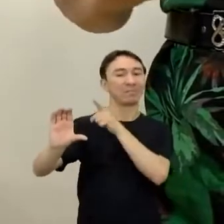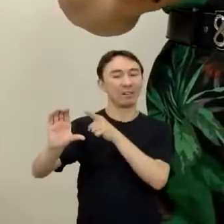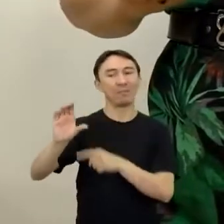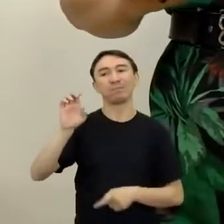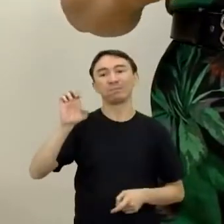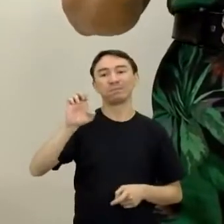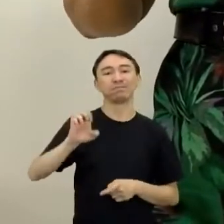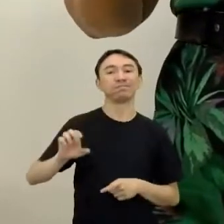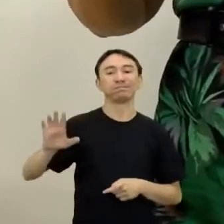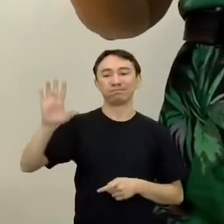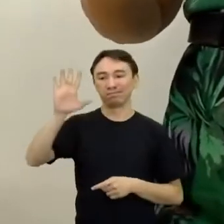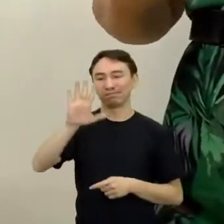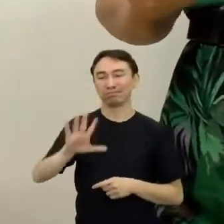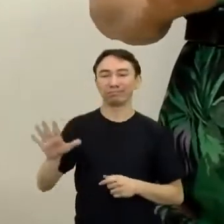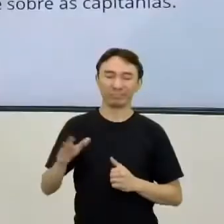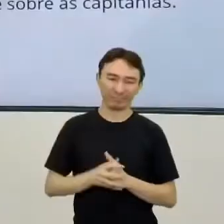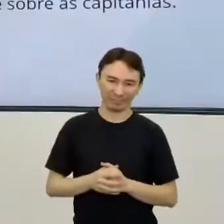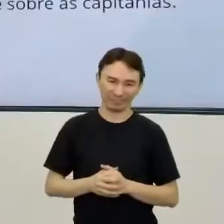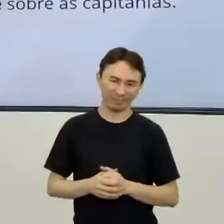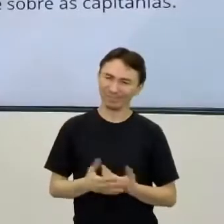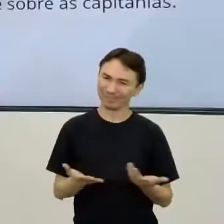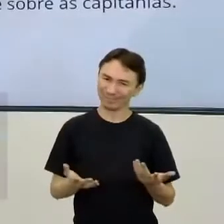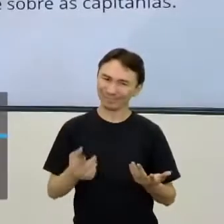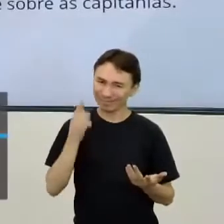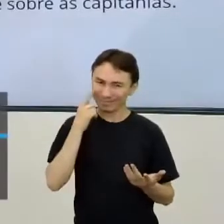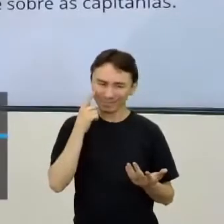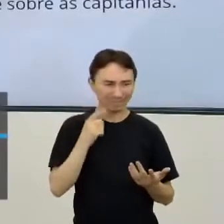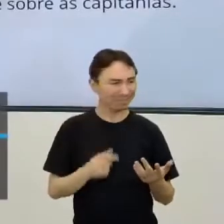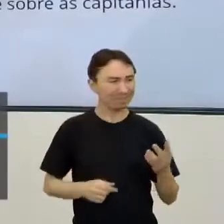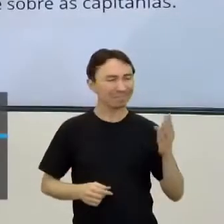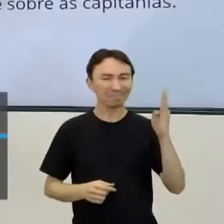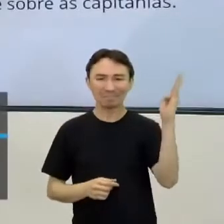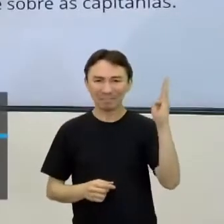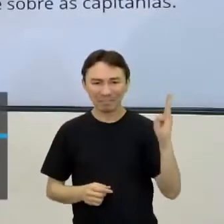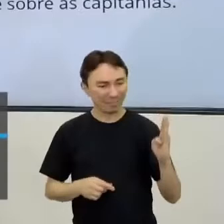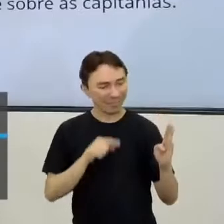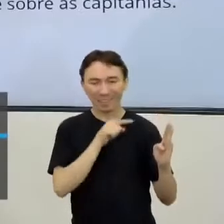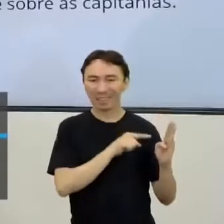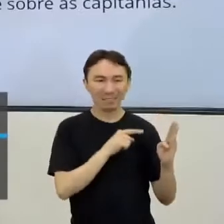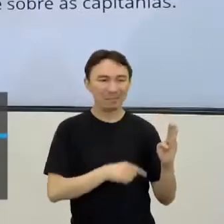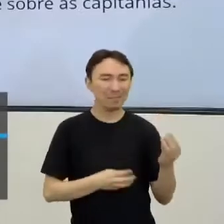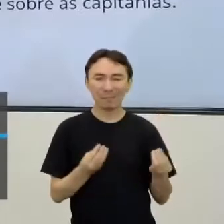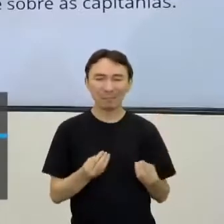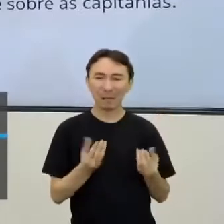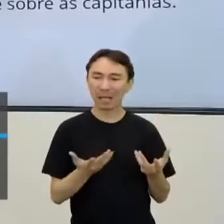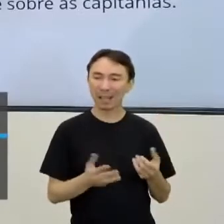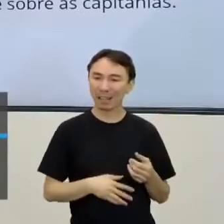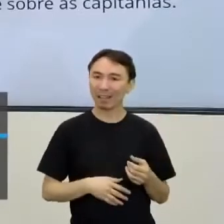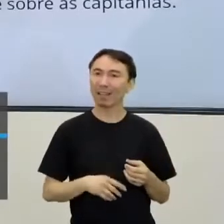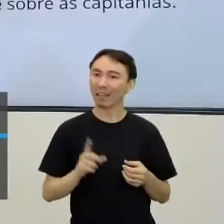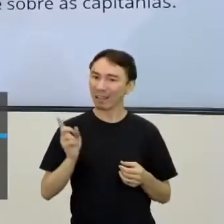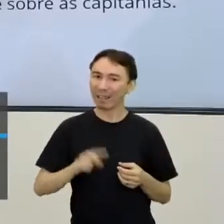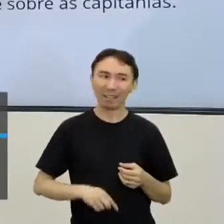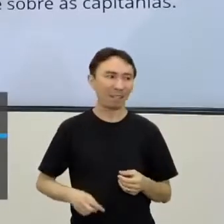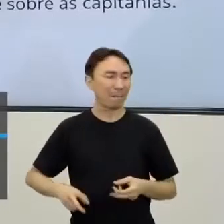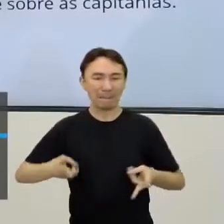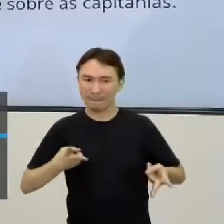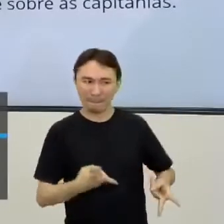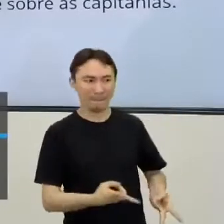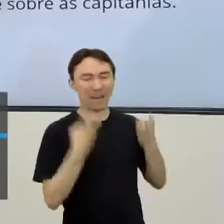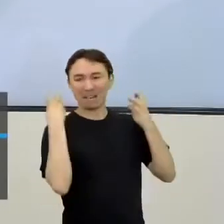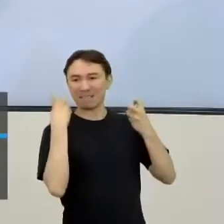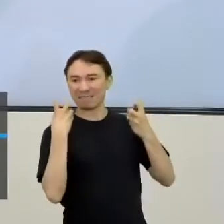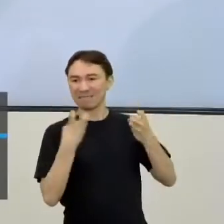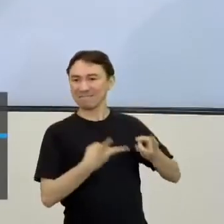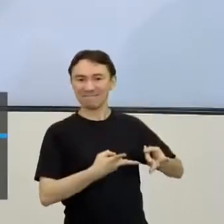ó, qual que é o papel da colônia? É ser explorada ao máximo. Esse é um dos papéis